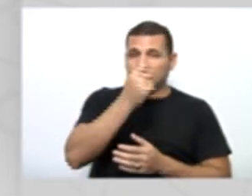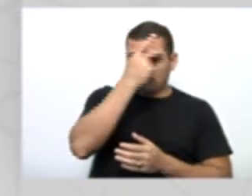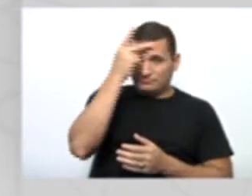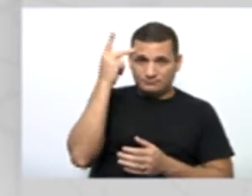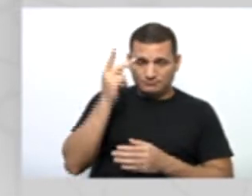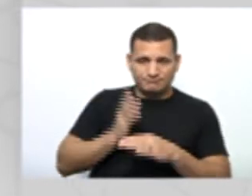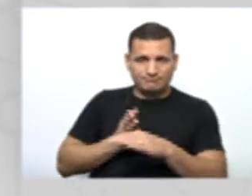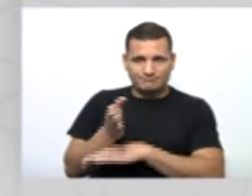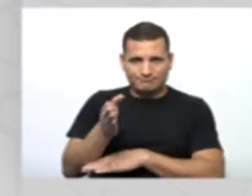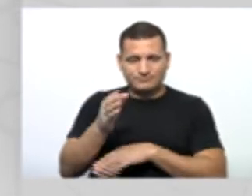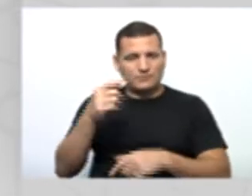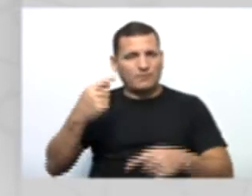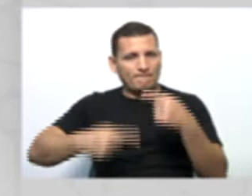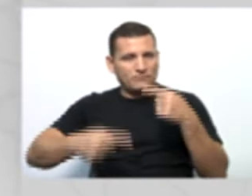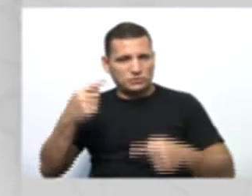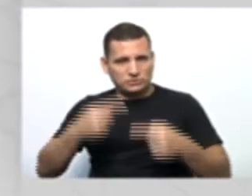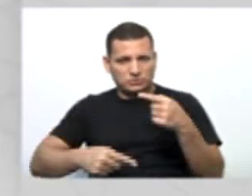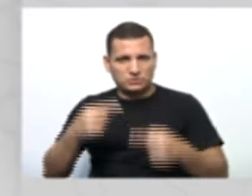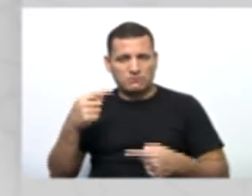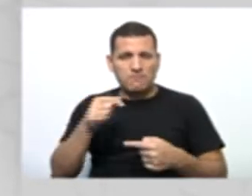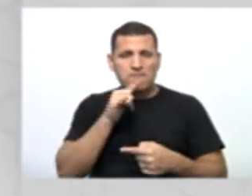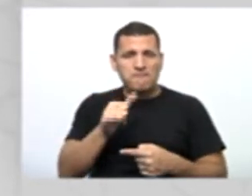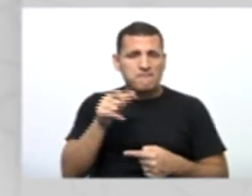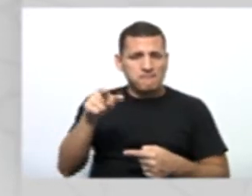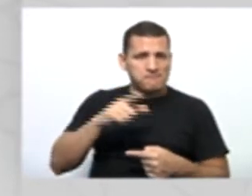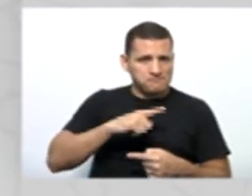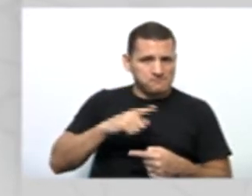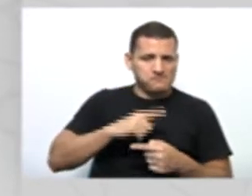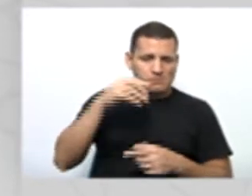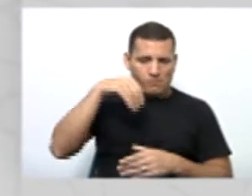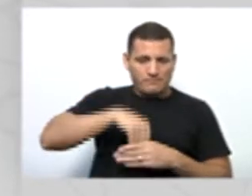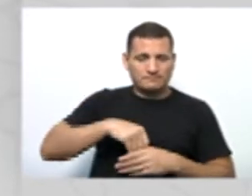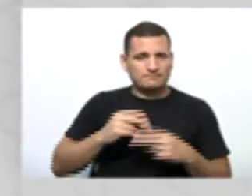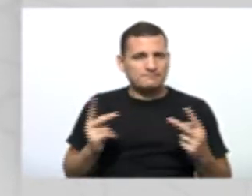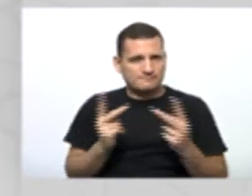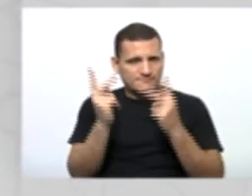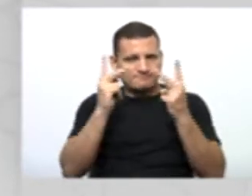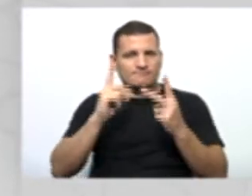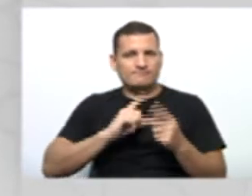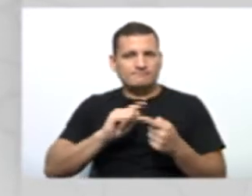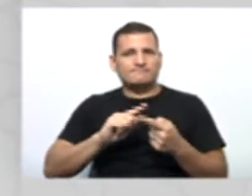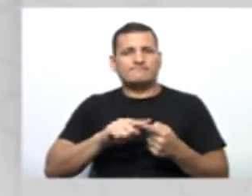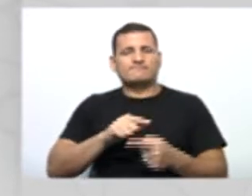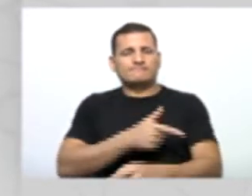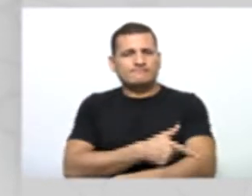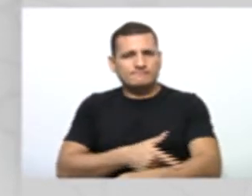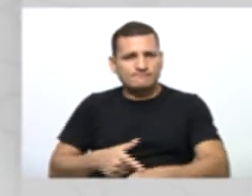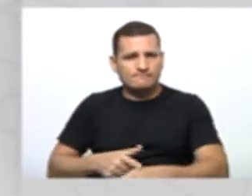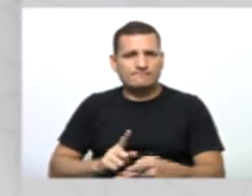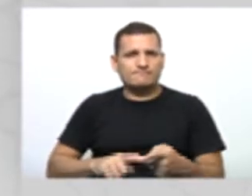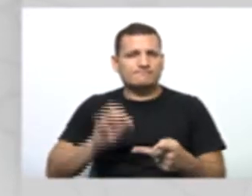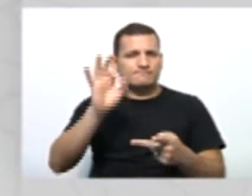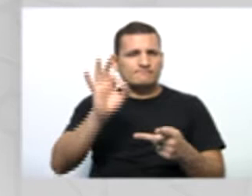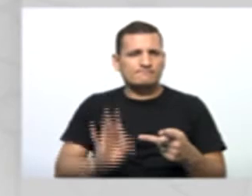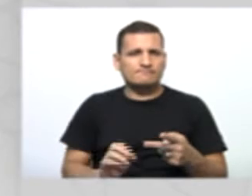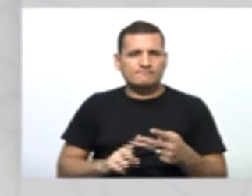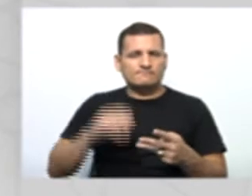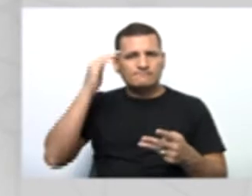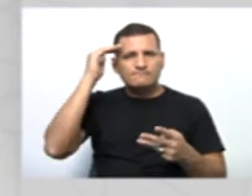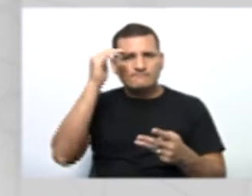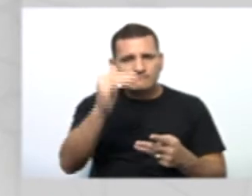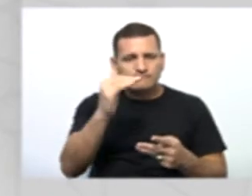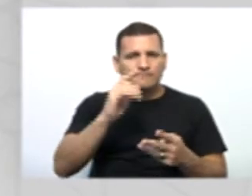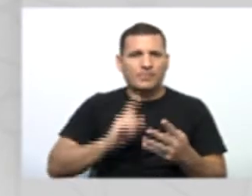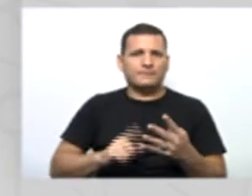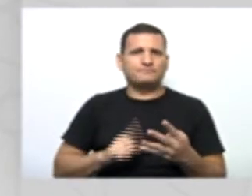a política, se ela entra com esse conjunto de valores em relação à honestidade, em relação ao respeito, em